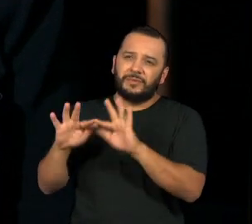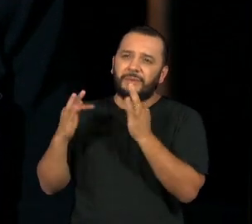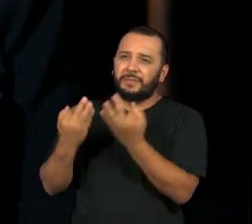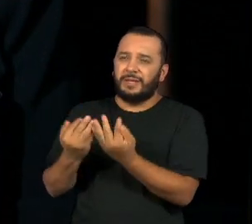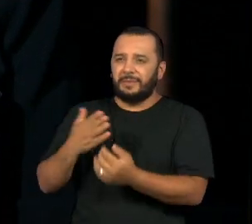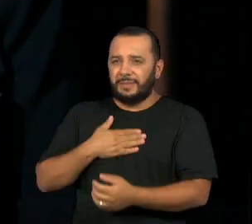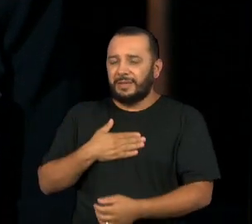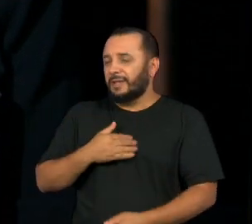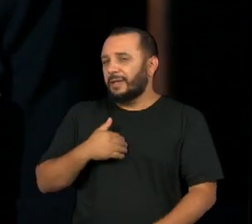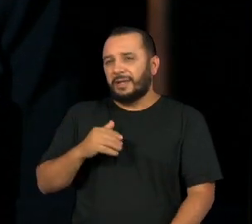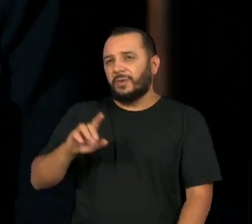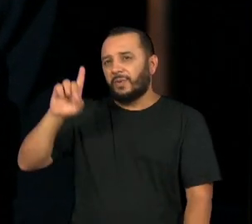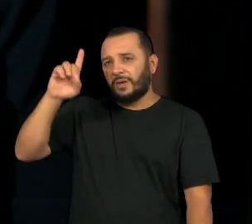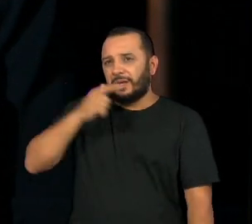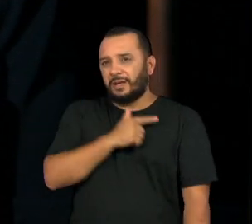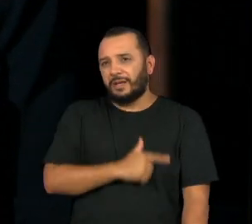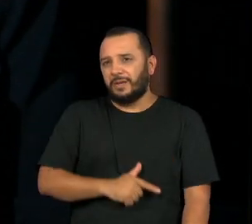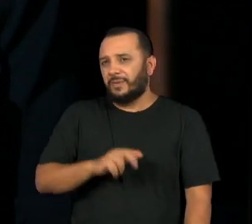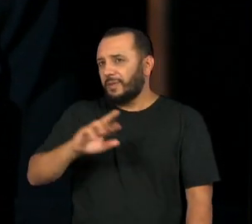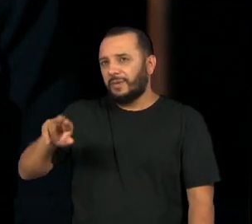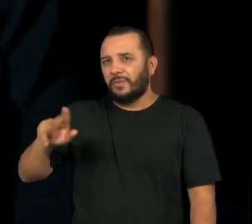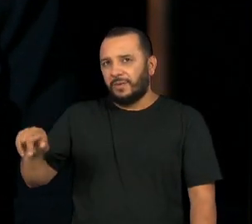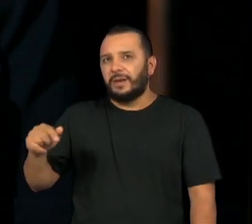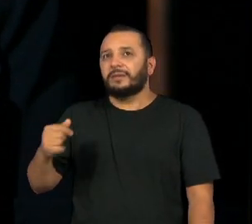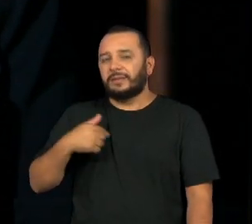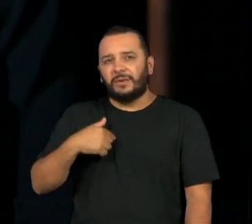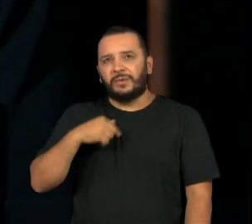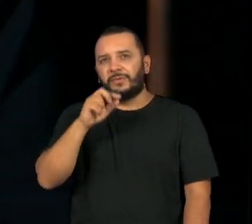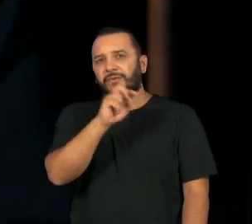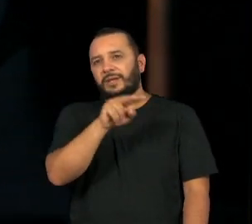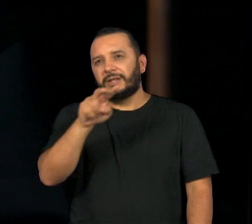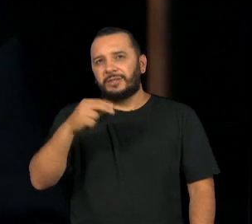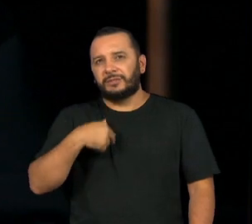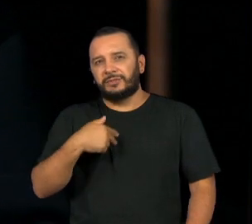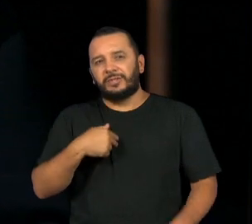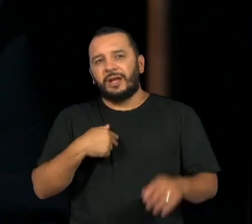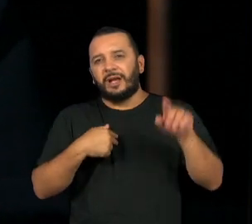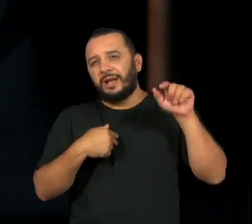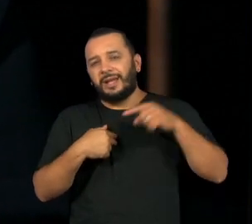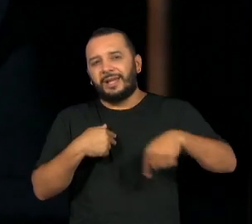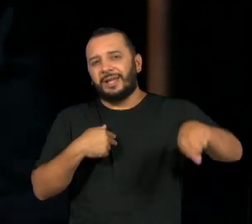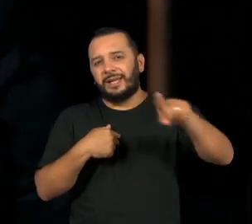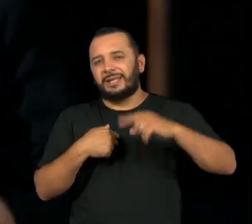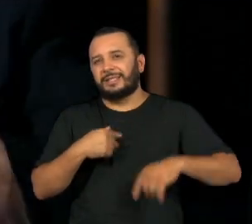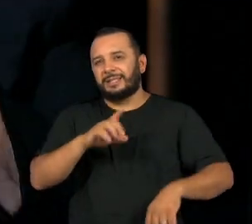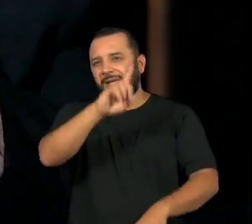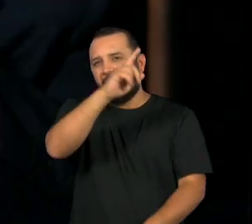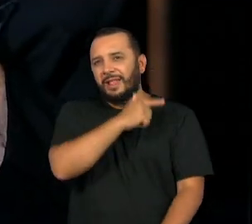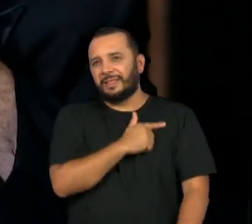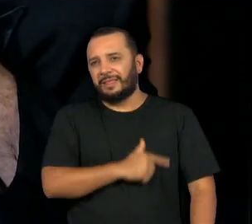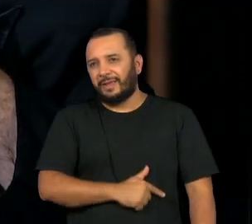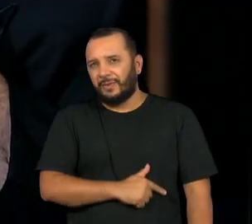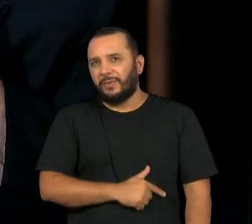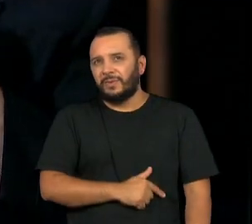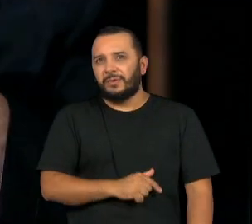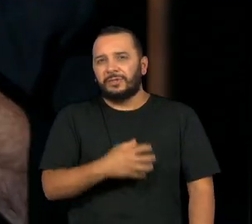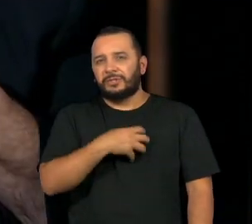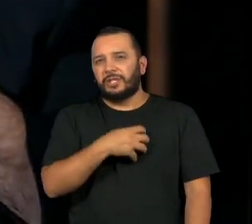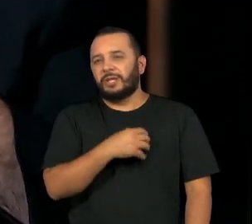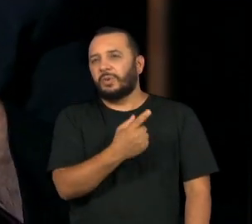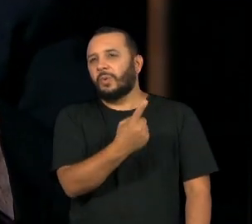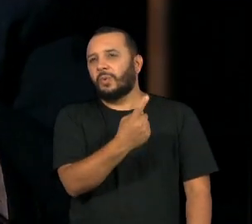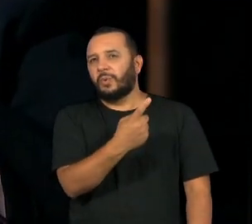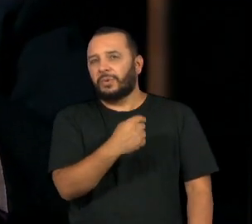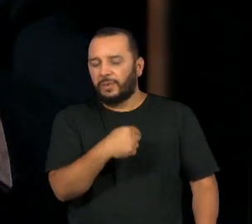né? Então eu consigo ver a perspectiva dos ateus abujanras, assim, por um lado lúdico, de ouvir